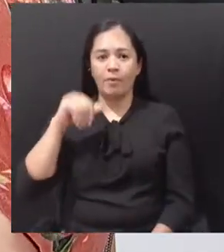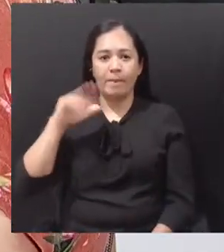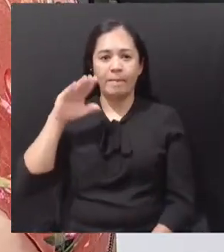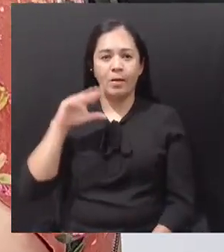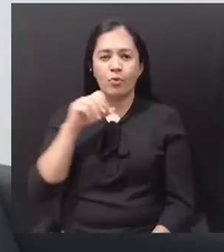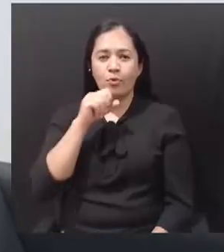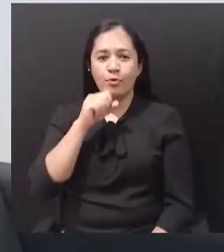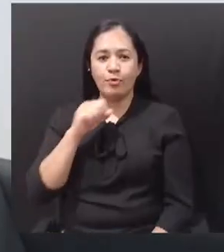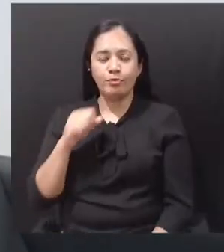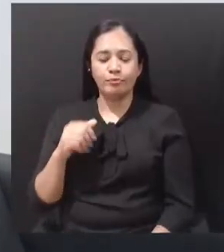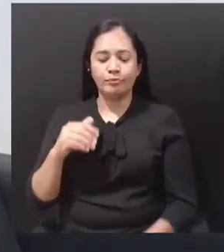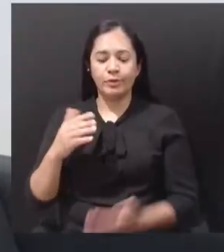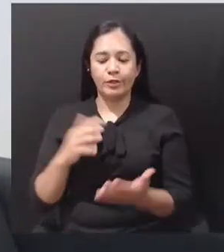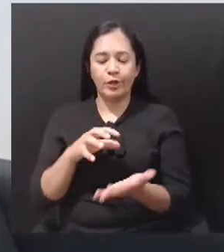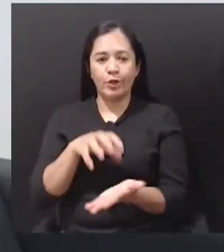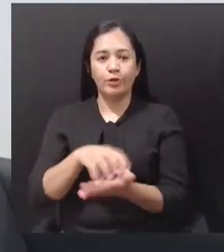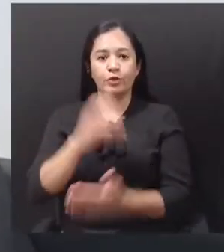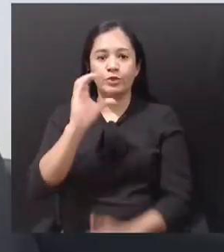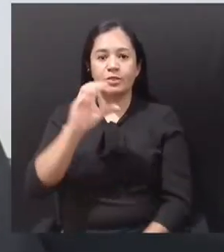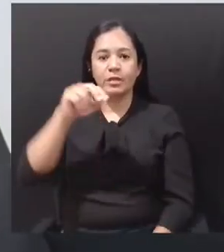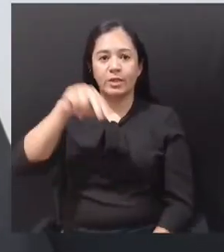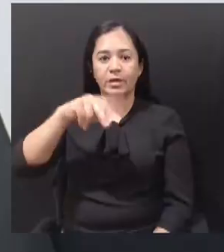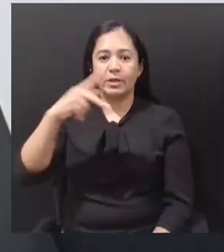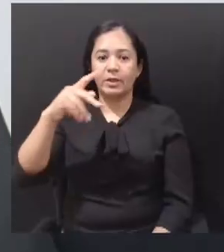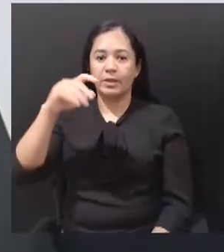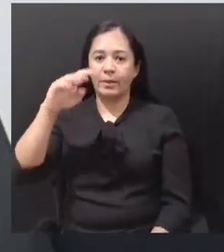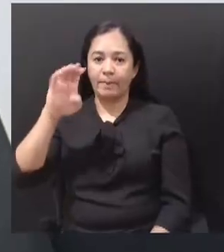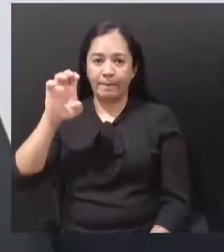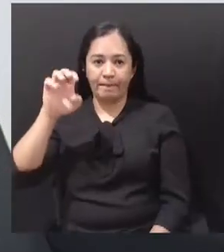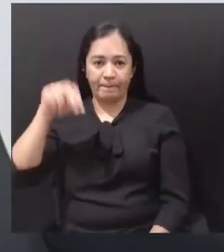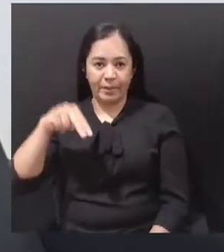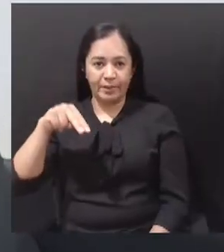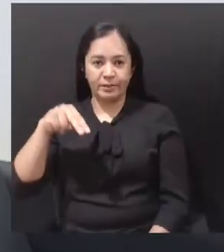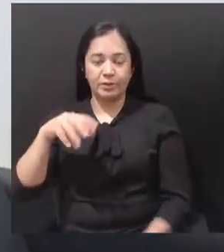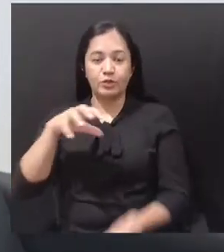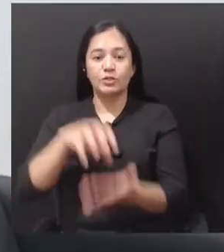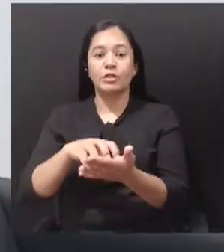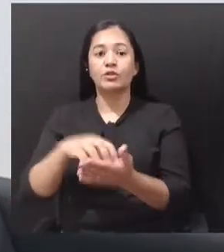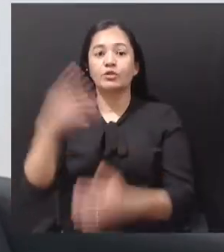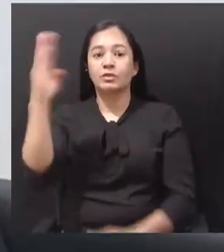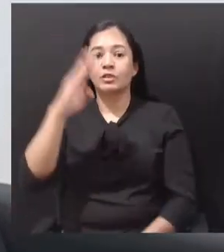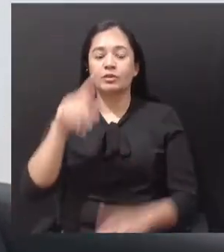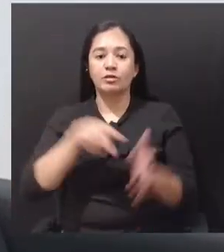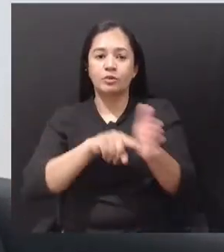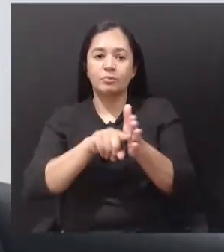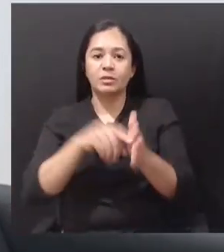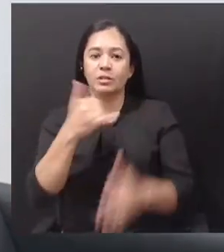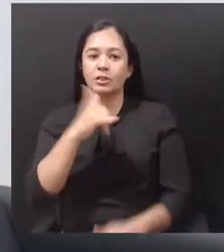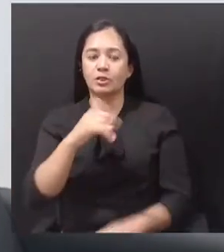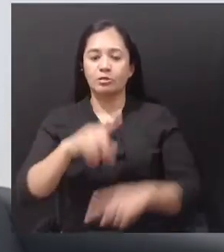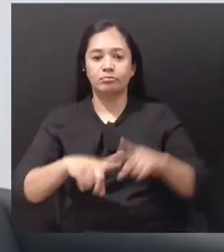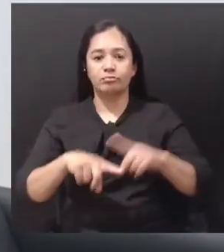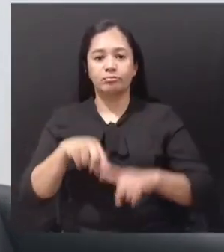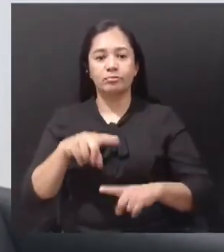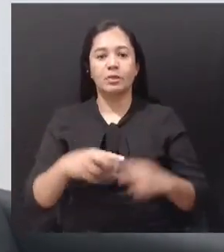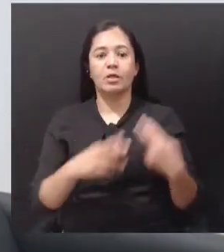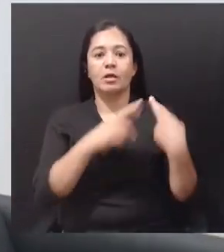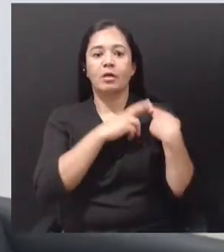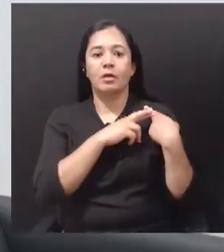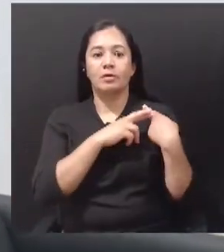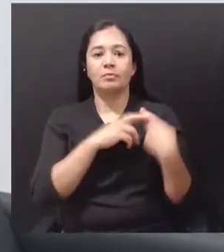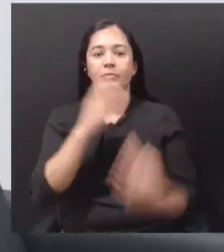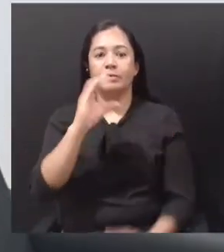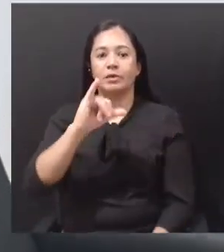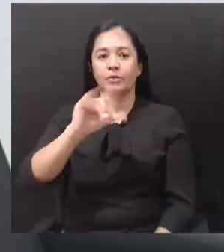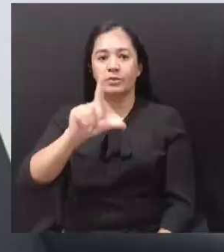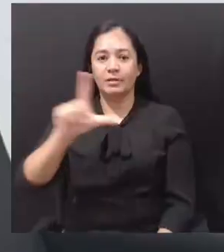do CNPEM, Centro Nacional de Pesquisa em Energia e Materiais, responsável pelos Círios. Ela está por aqui há